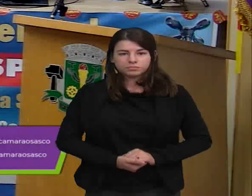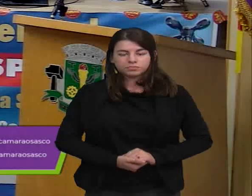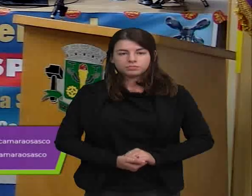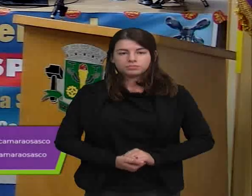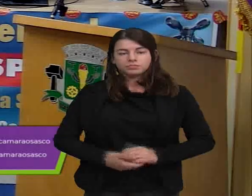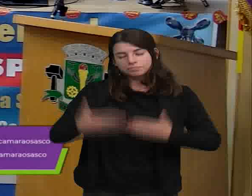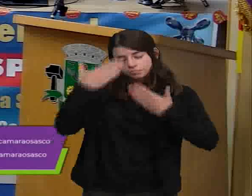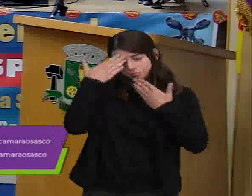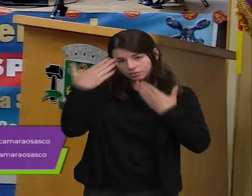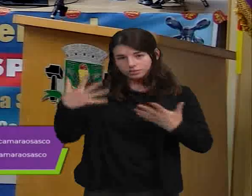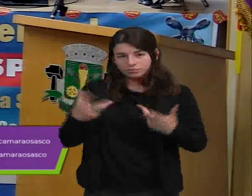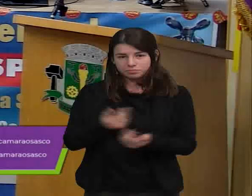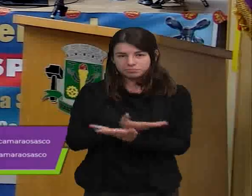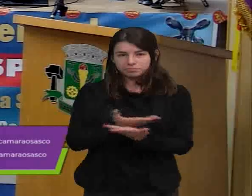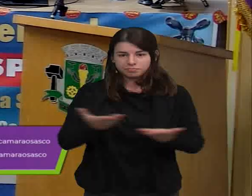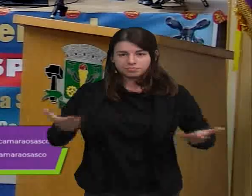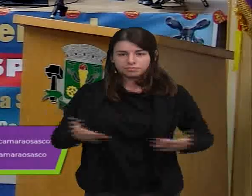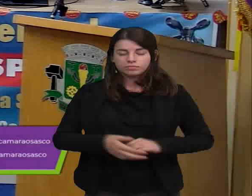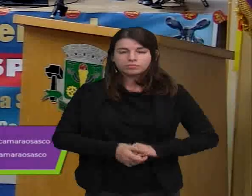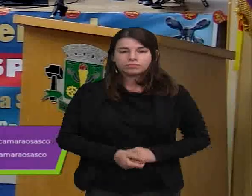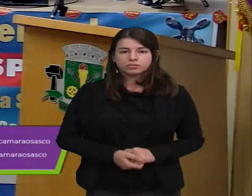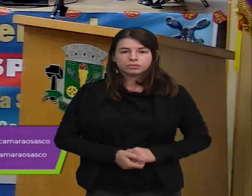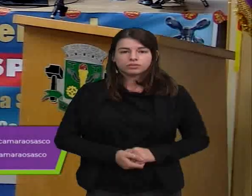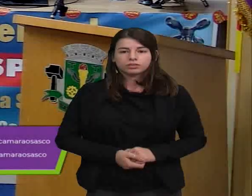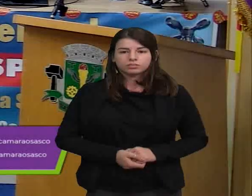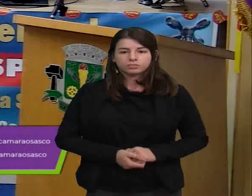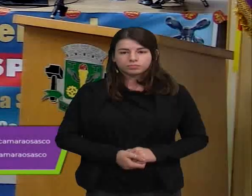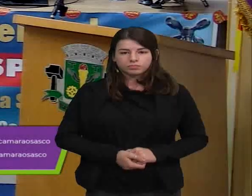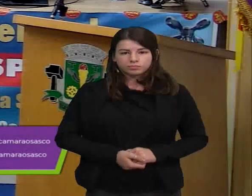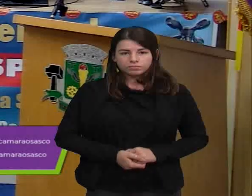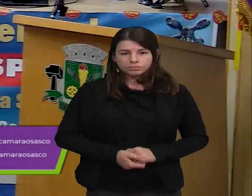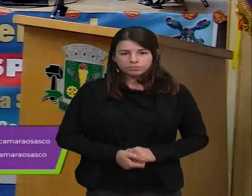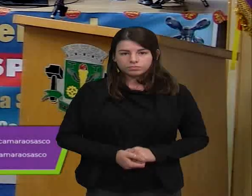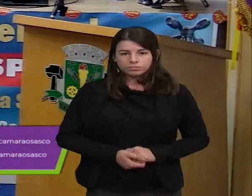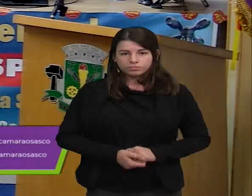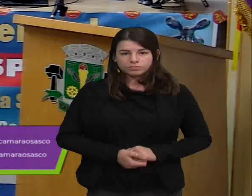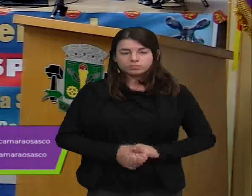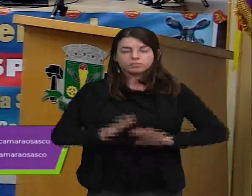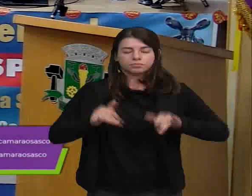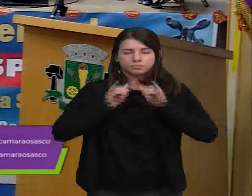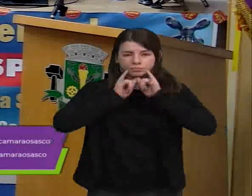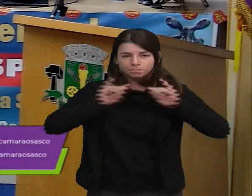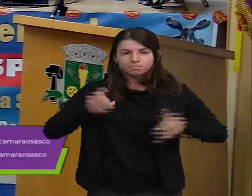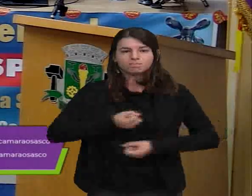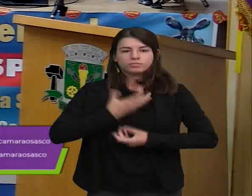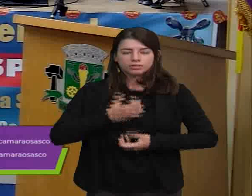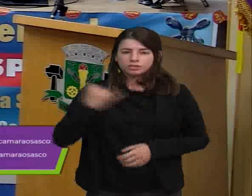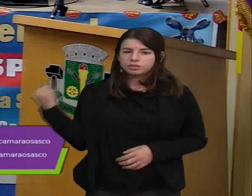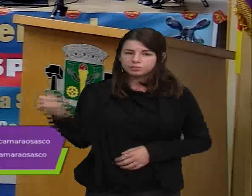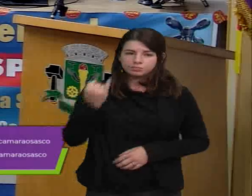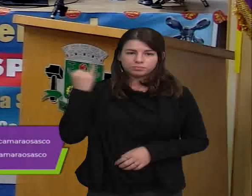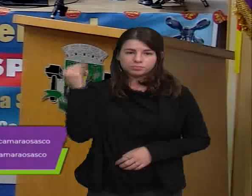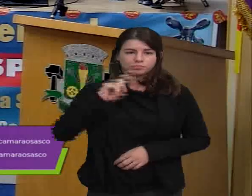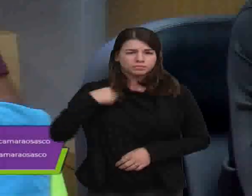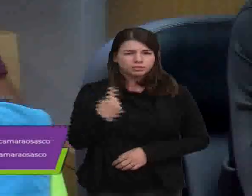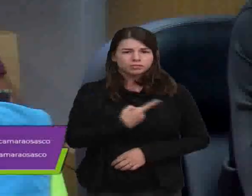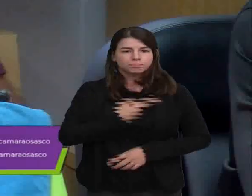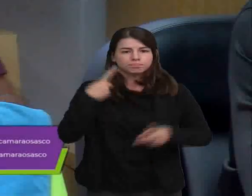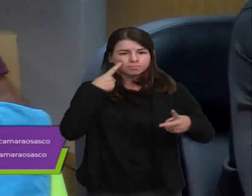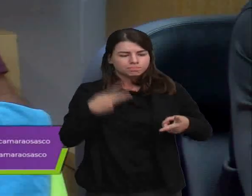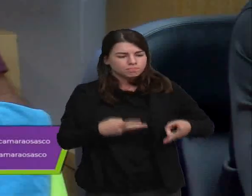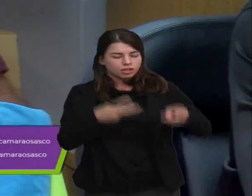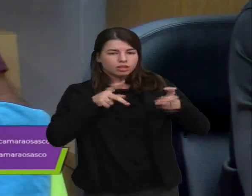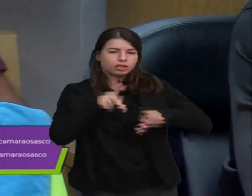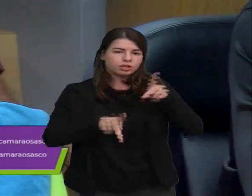Muitíssimo obrigado. Acho que são dados e informações importantíssimas para a gente alertar a